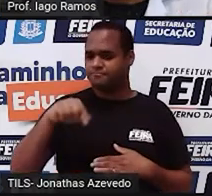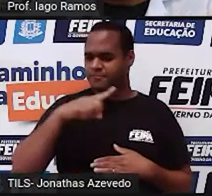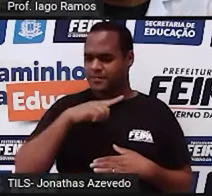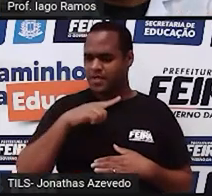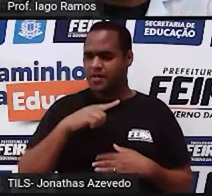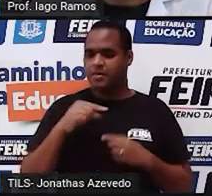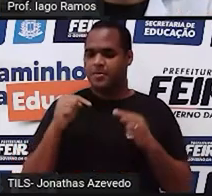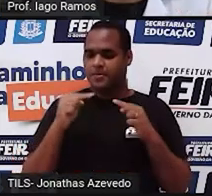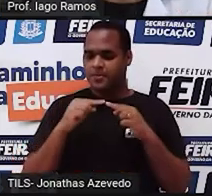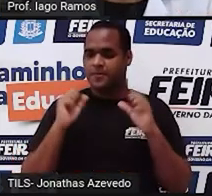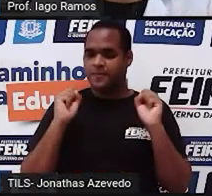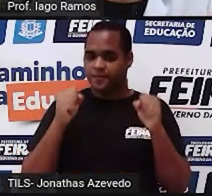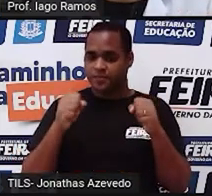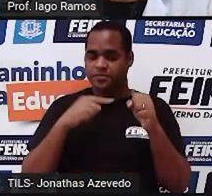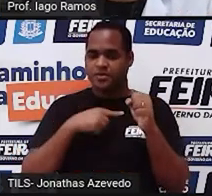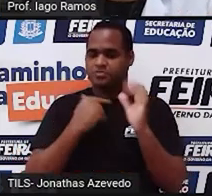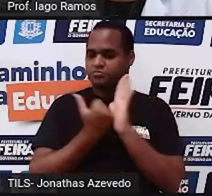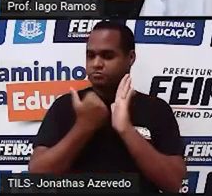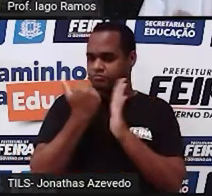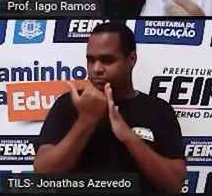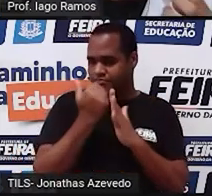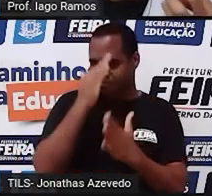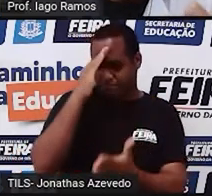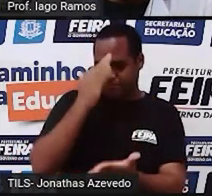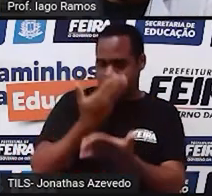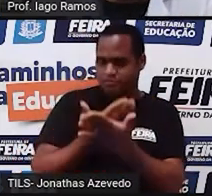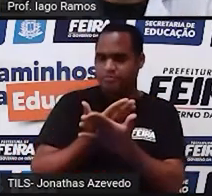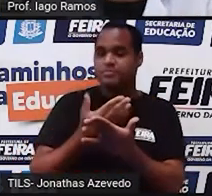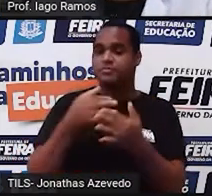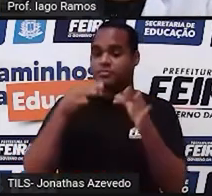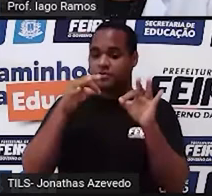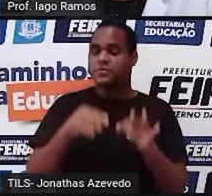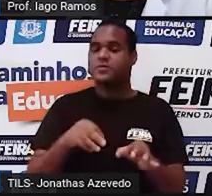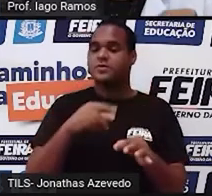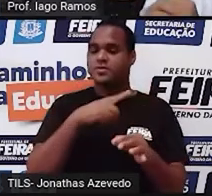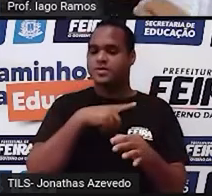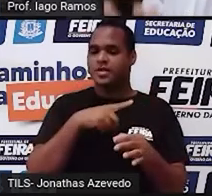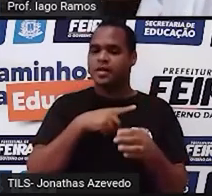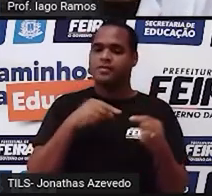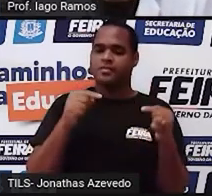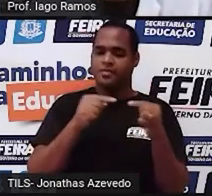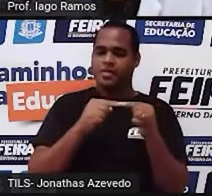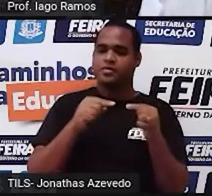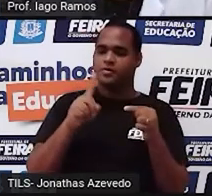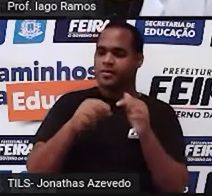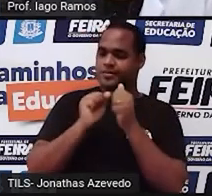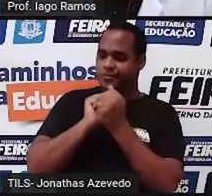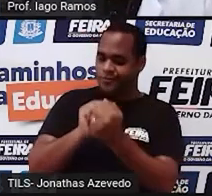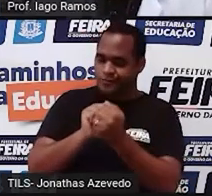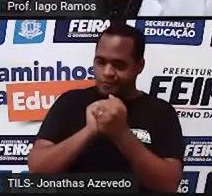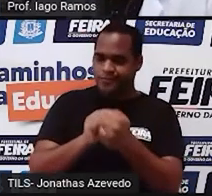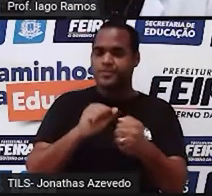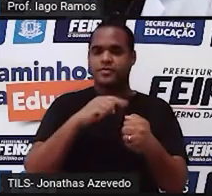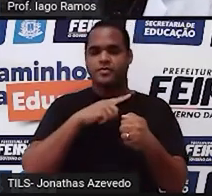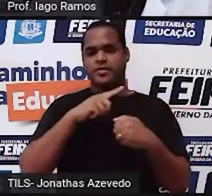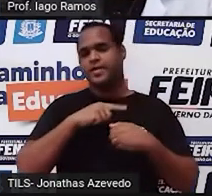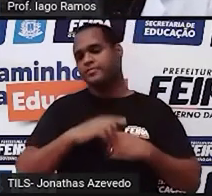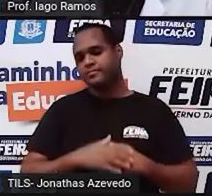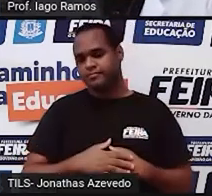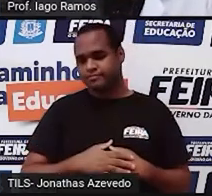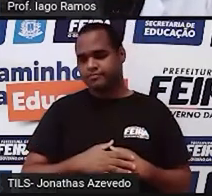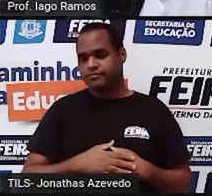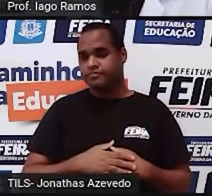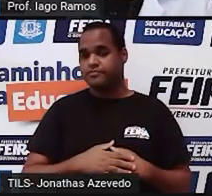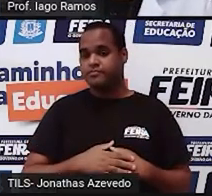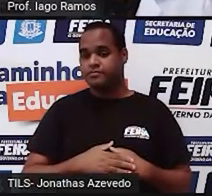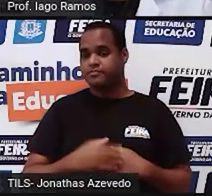acreditar né que Justamente por isso por eles nos acompanharem talvez seja por